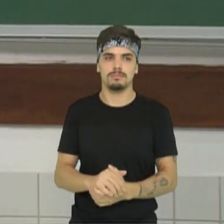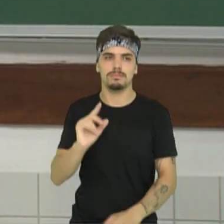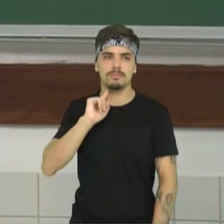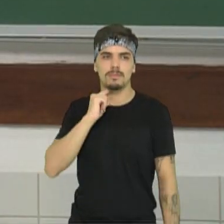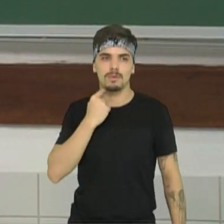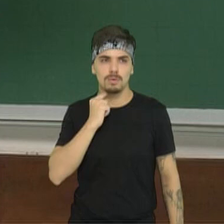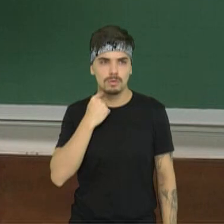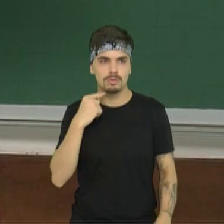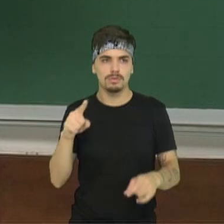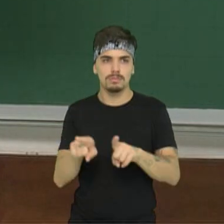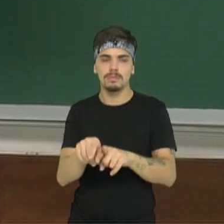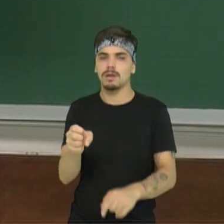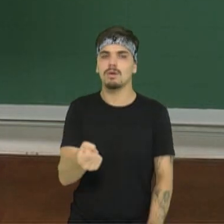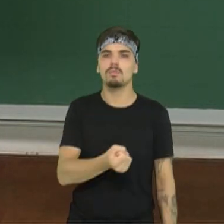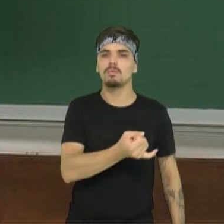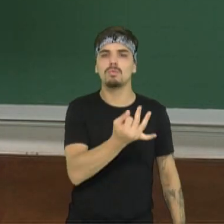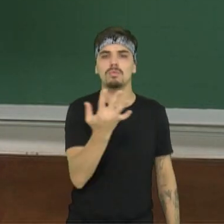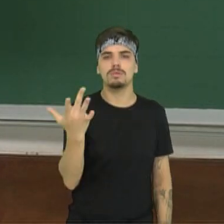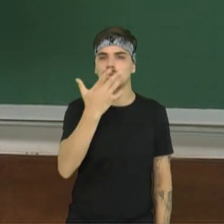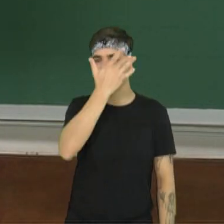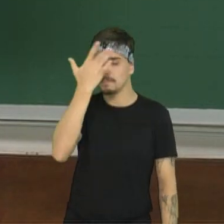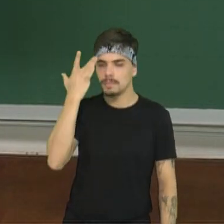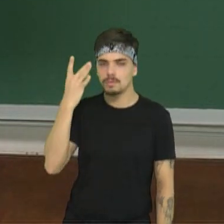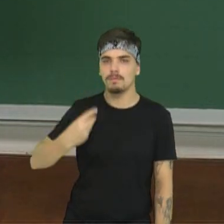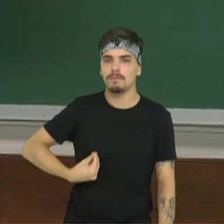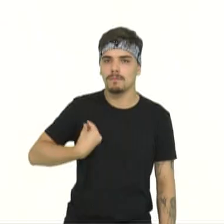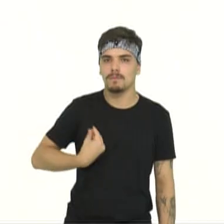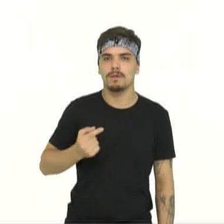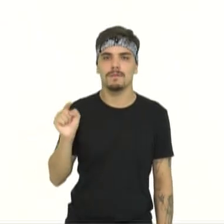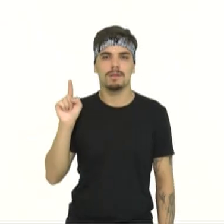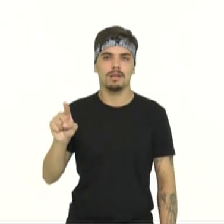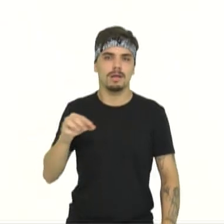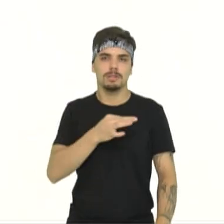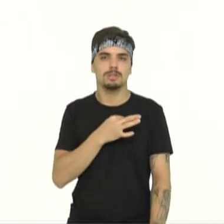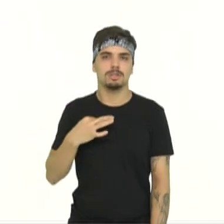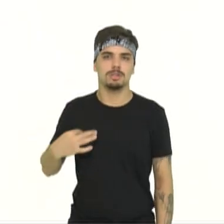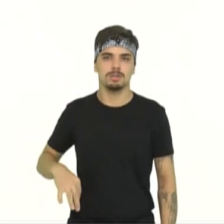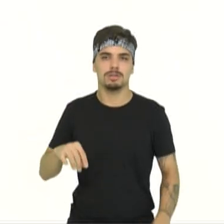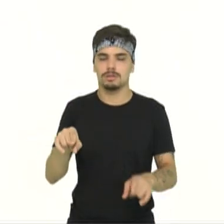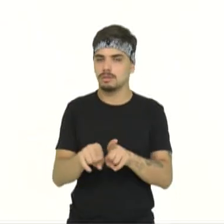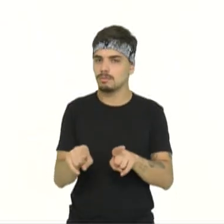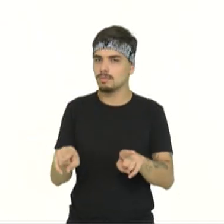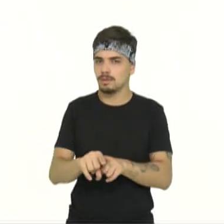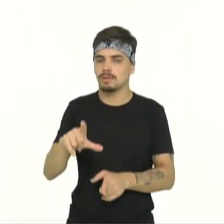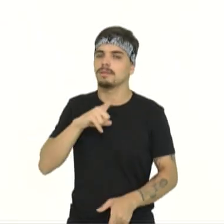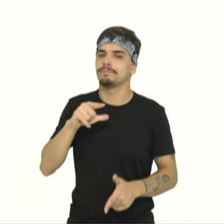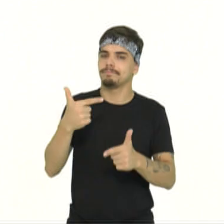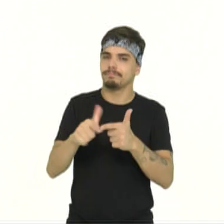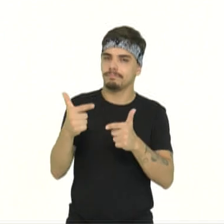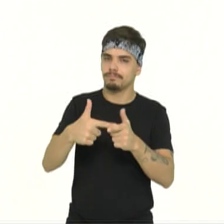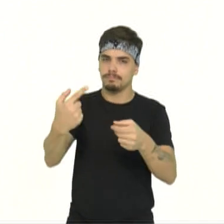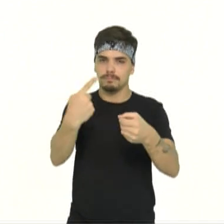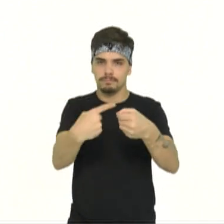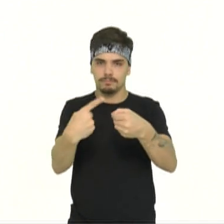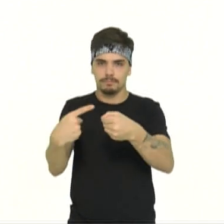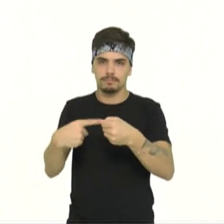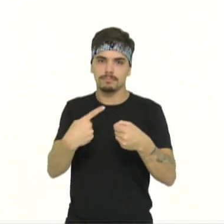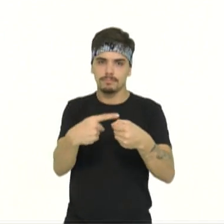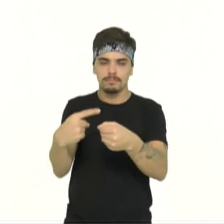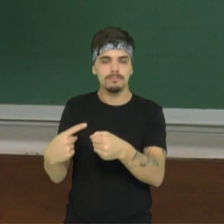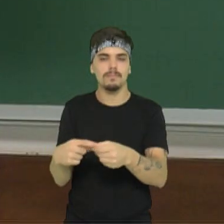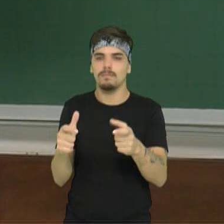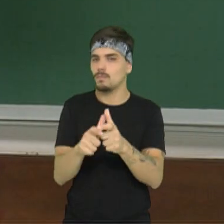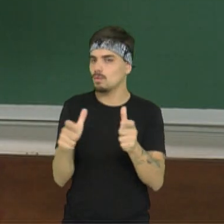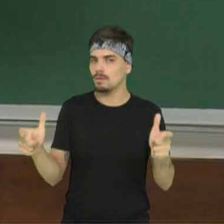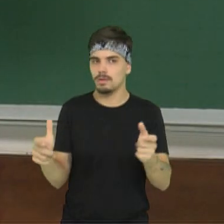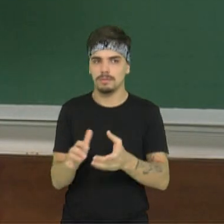poluição, a quantidade de pessoas que habitam a China, né, traz um problema urbano gravíssimo,